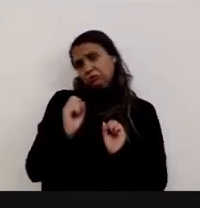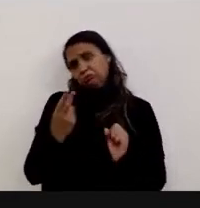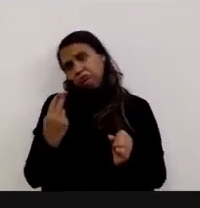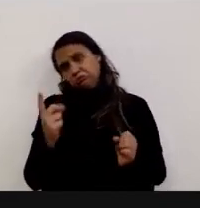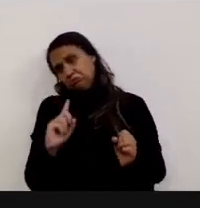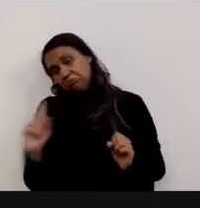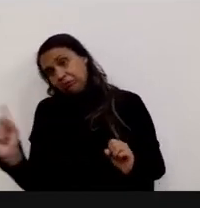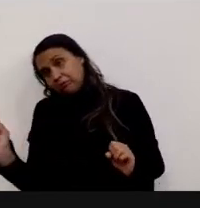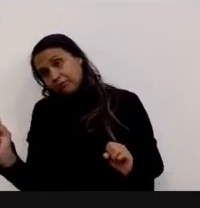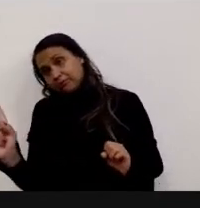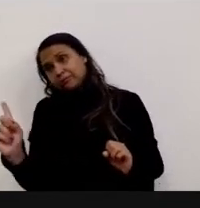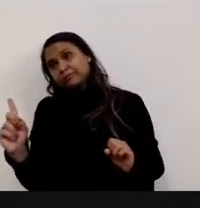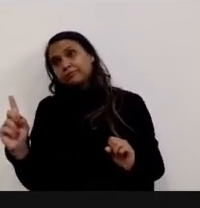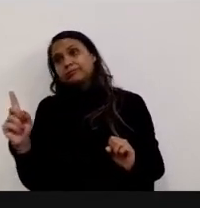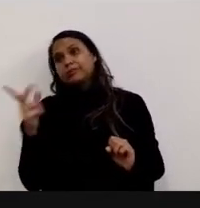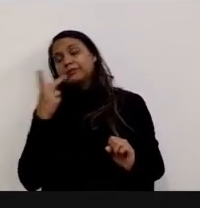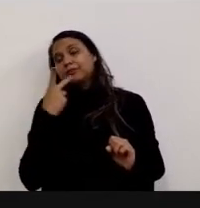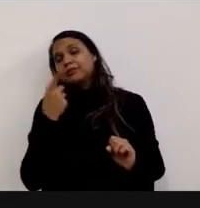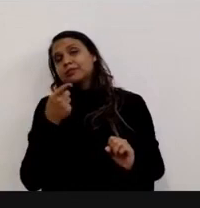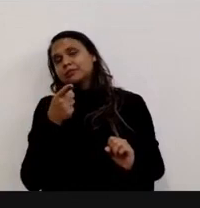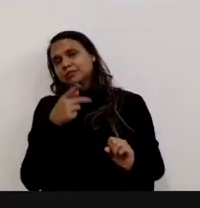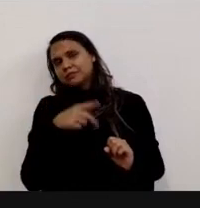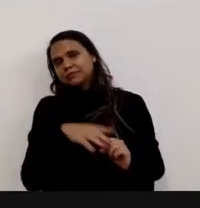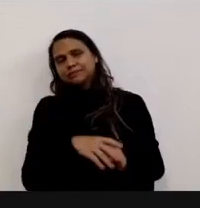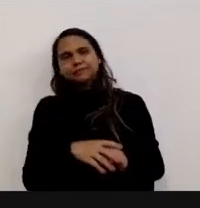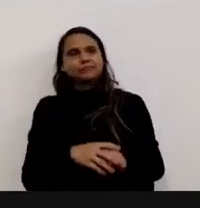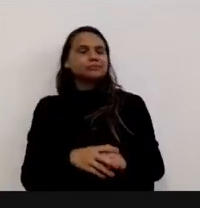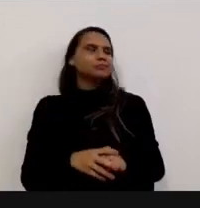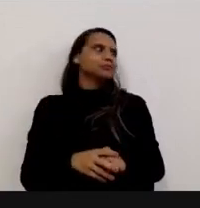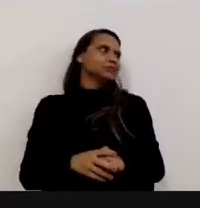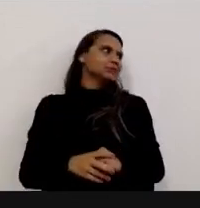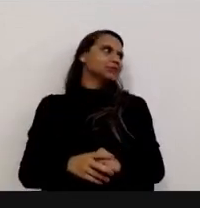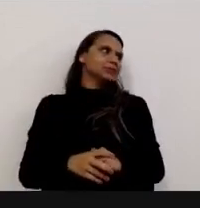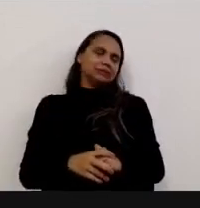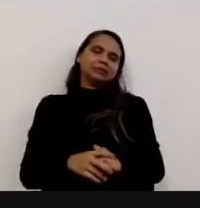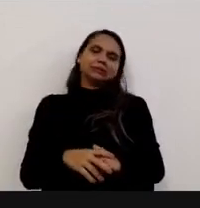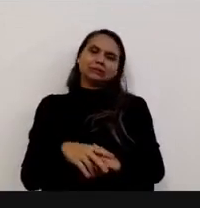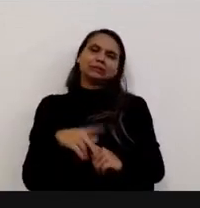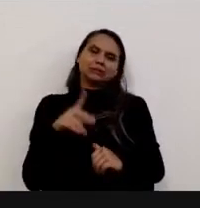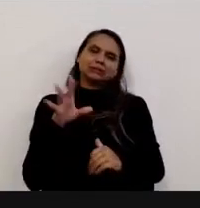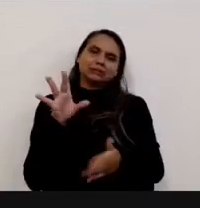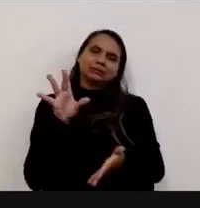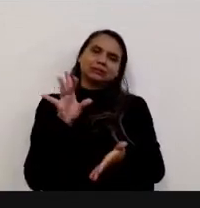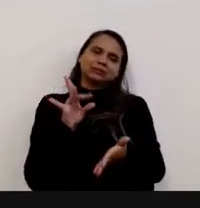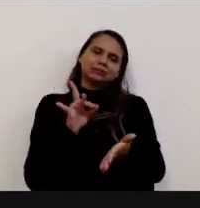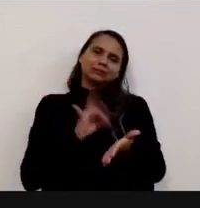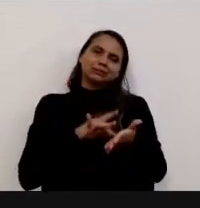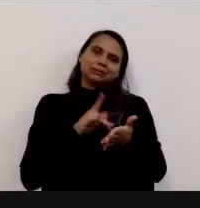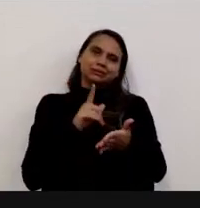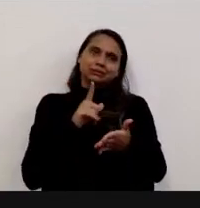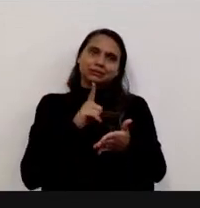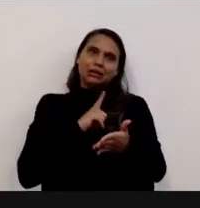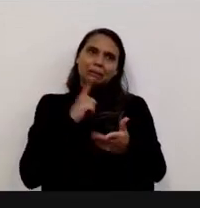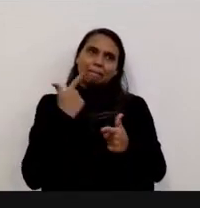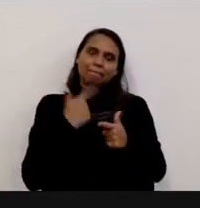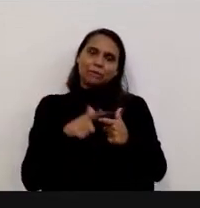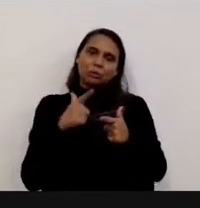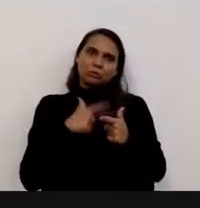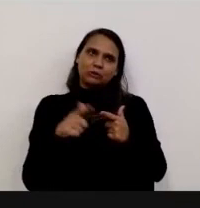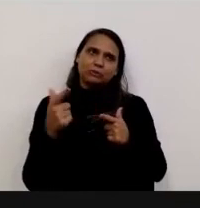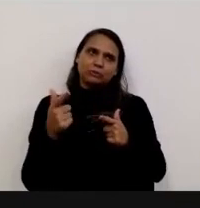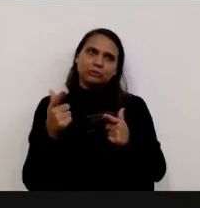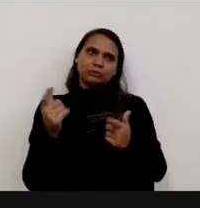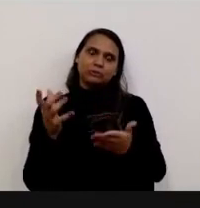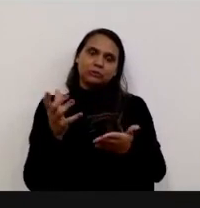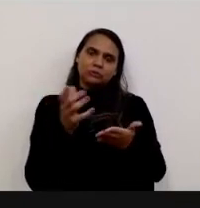né? Faz o seu contraponto. A gente tem vários problemas em relação a registro de dados, né? Porque,